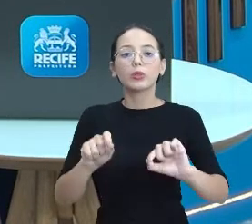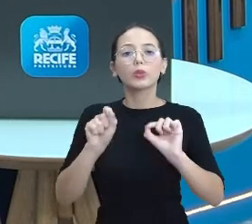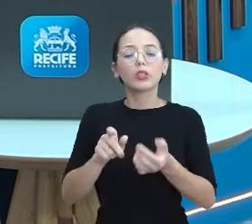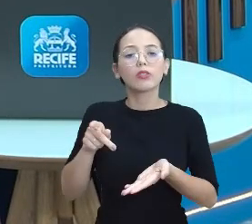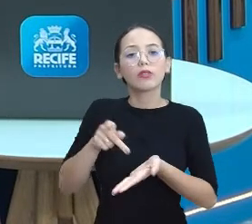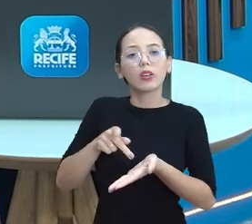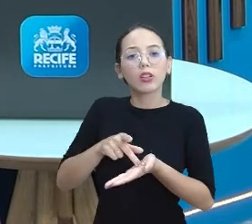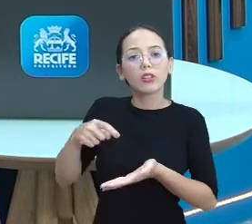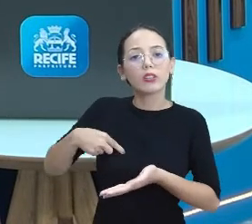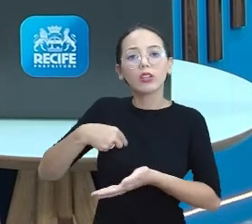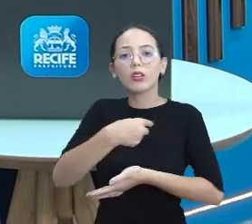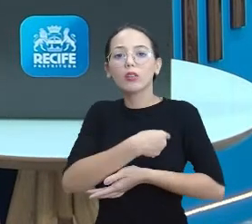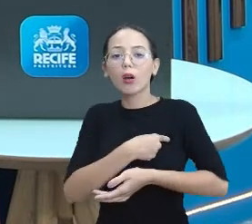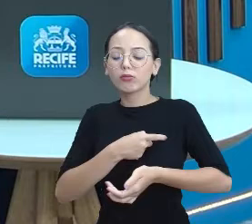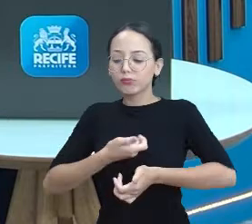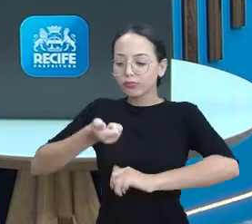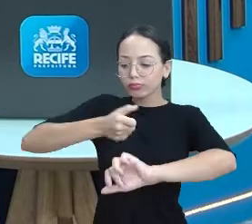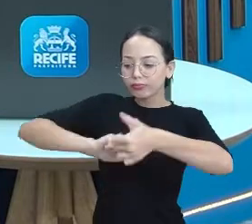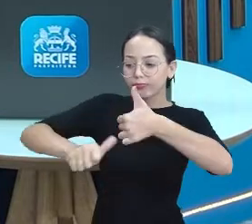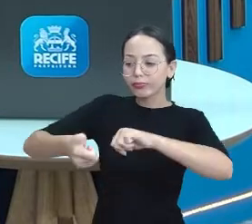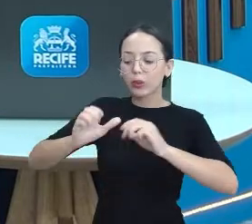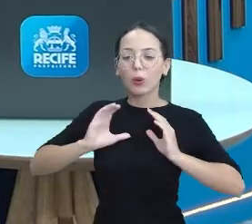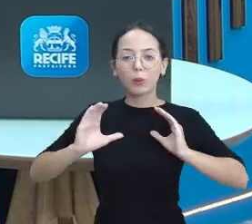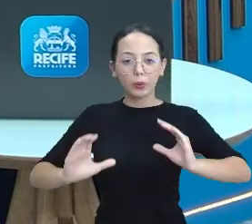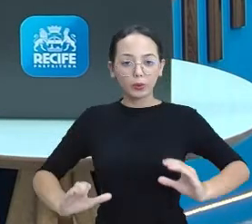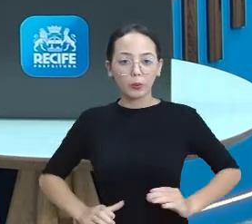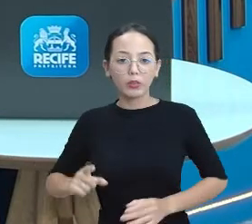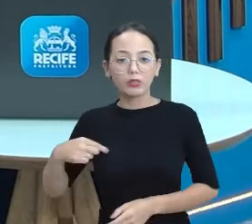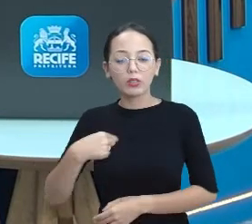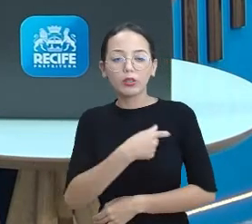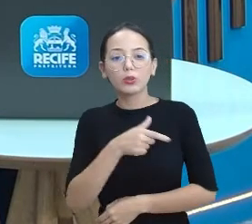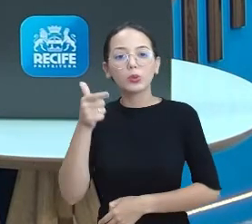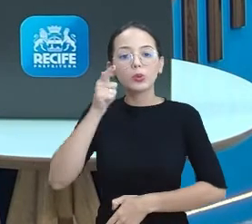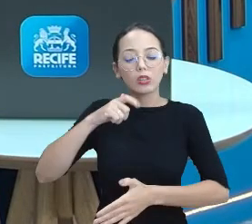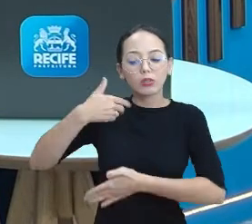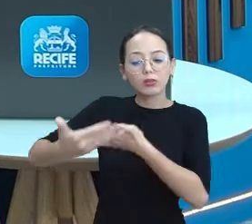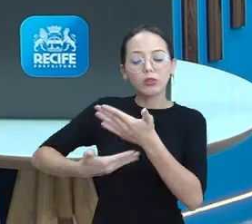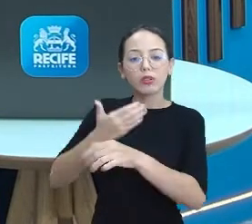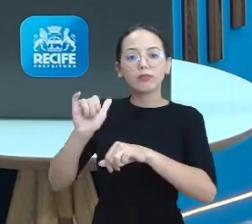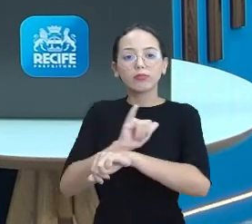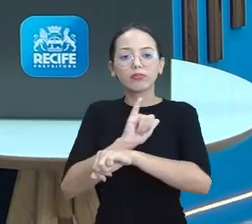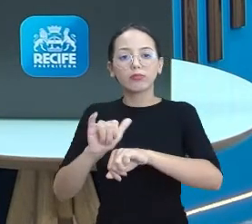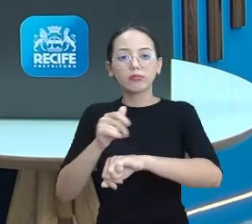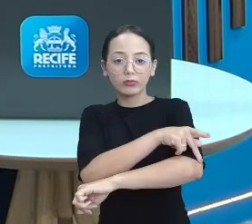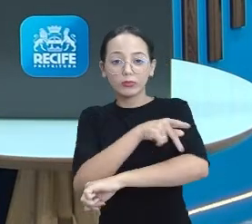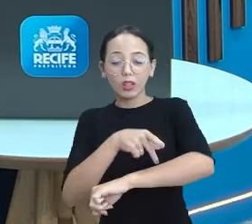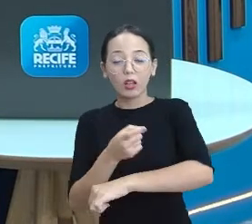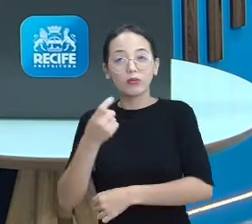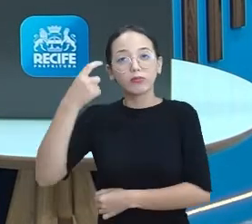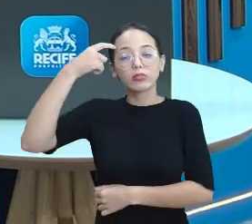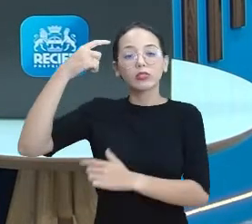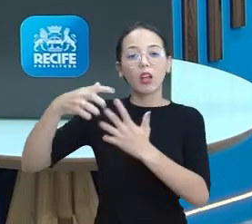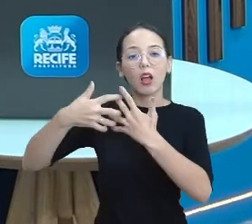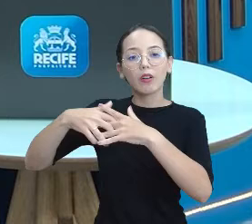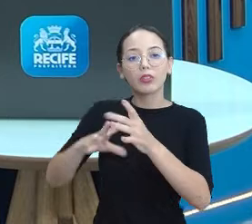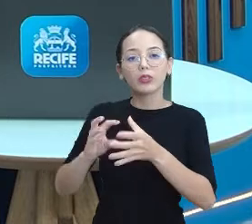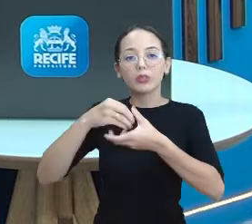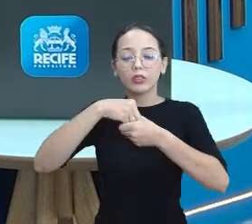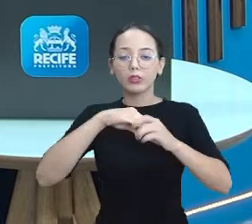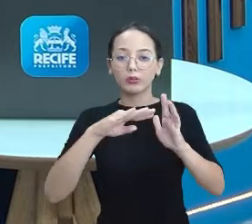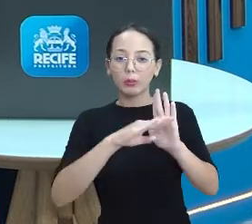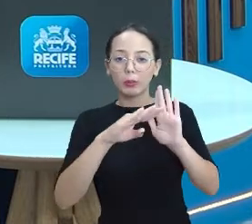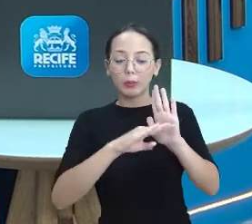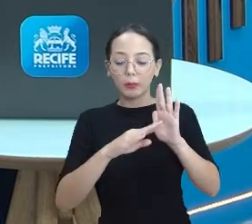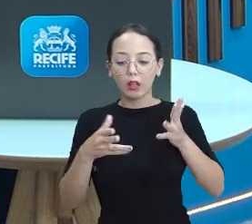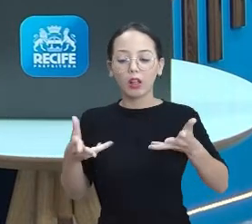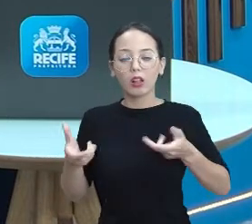gente faça um manejo comportamental para que a gente possa desenvolver as estratégias pedagógicas que a gente pensou dentro do plano de